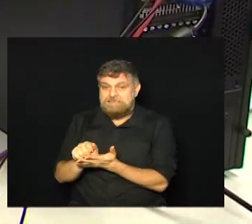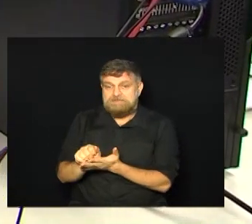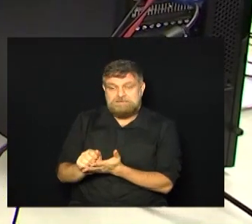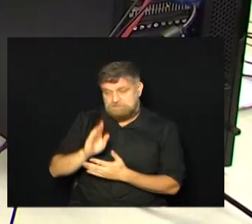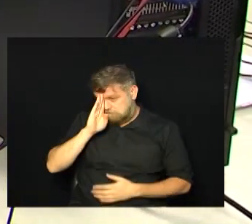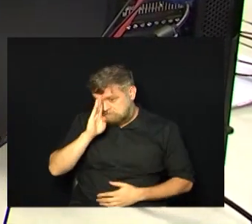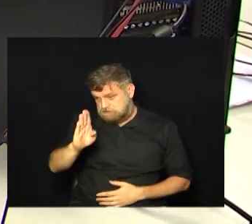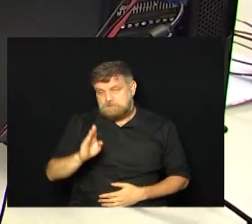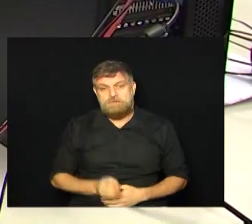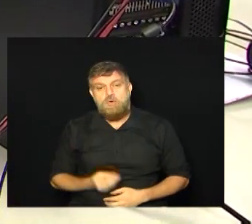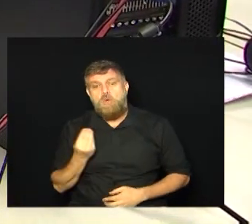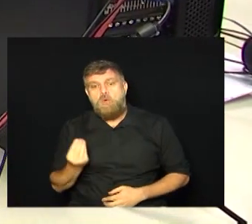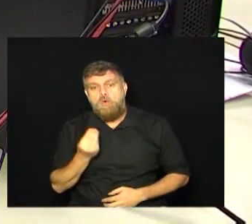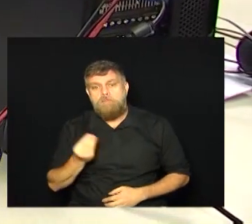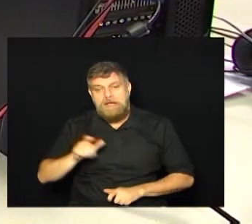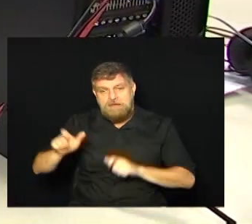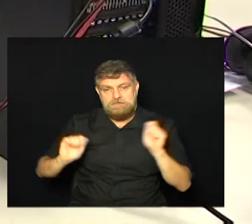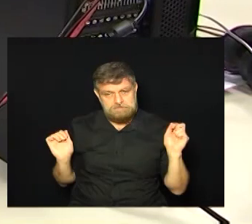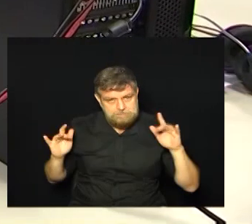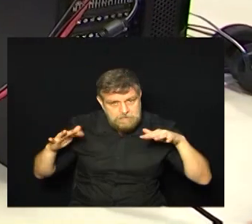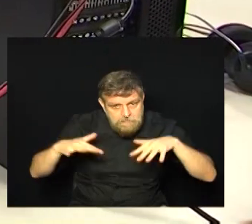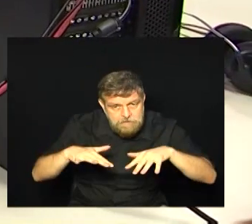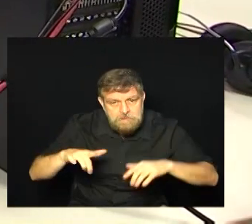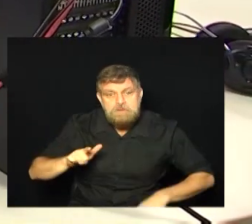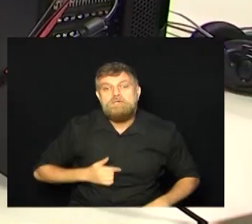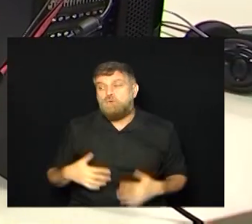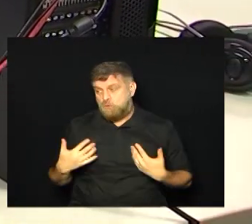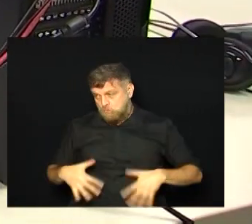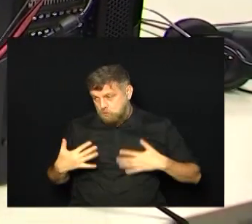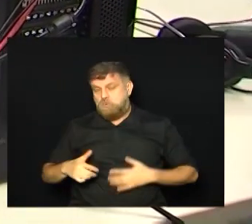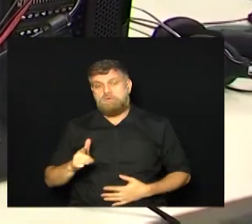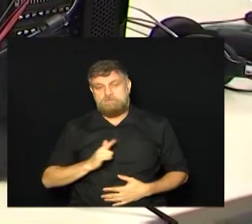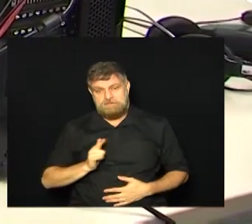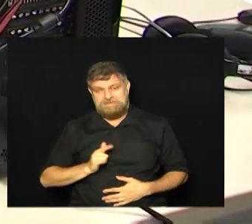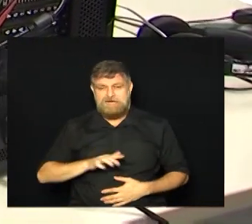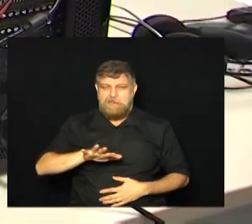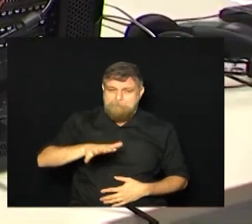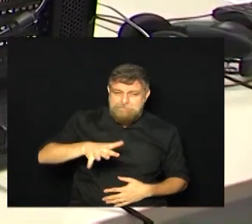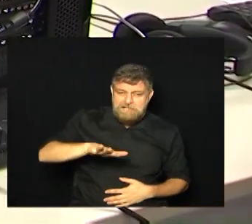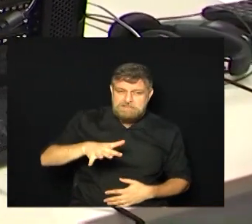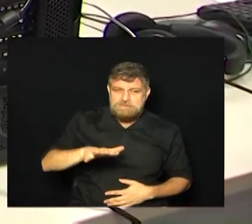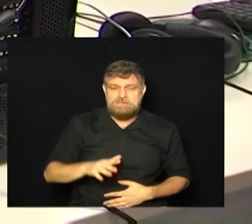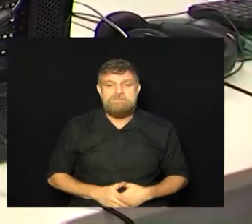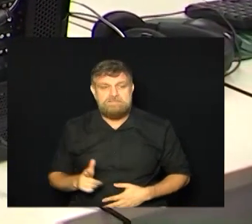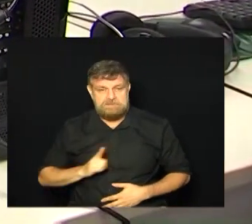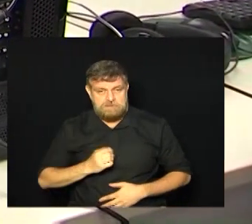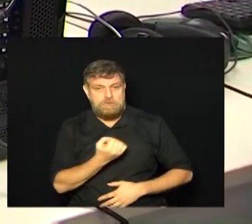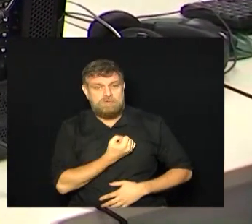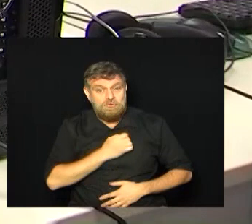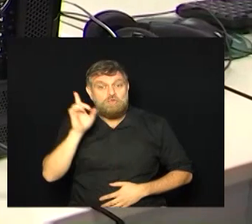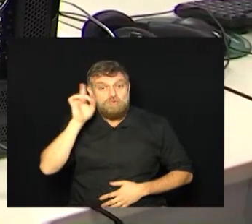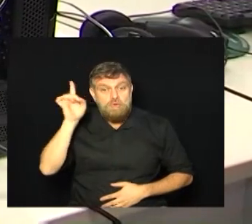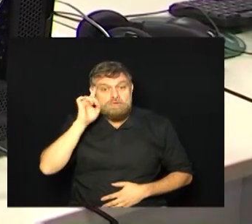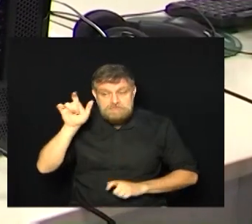como tem sido a procura? Conta pra gente. A procura tem sido bastante alta, a gente está fazendo uma média de matrículas bem grande todos os